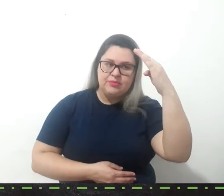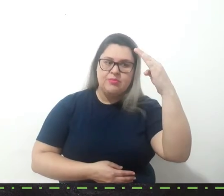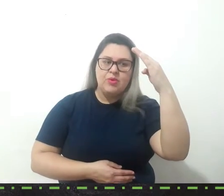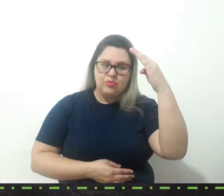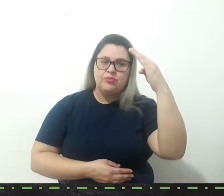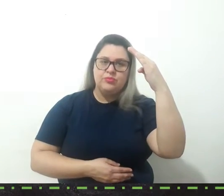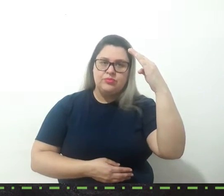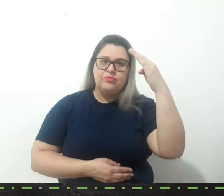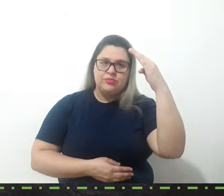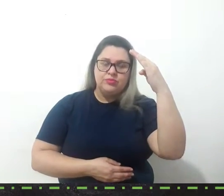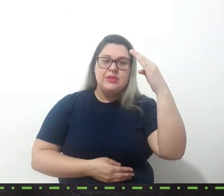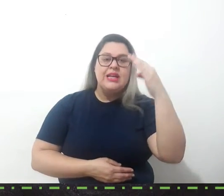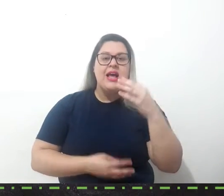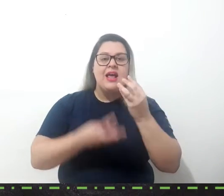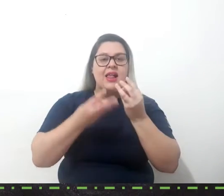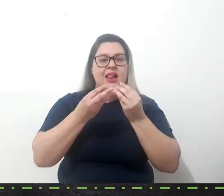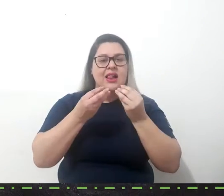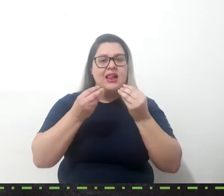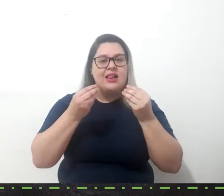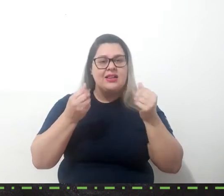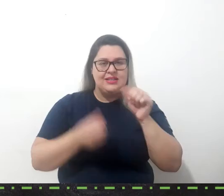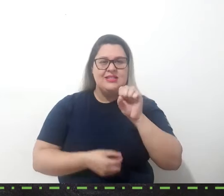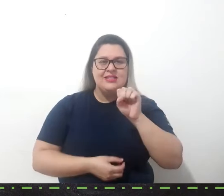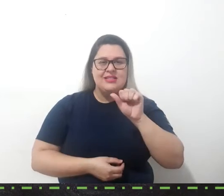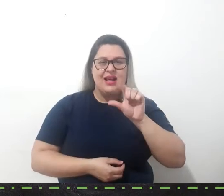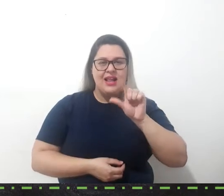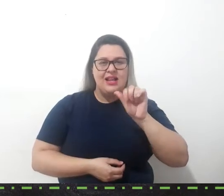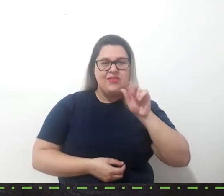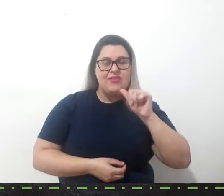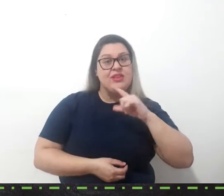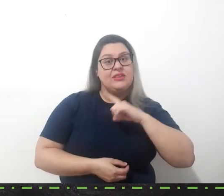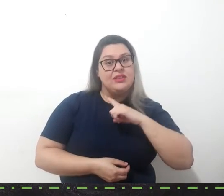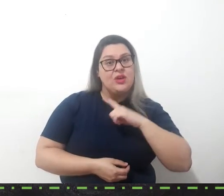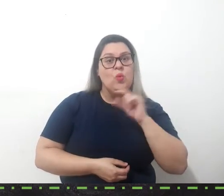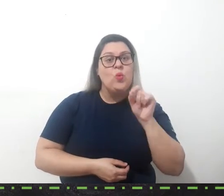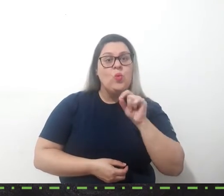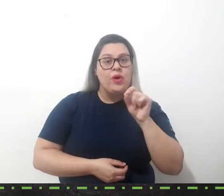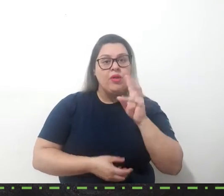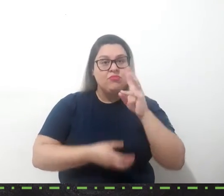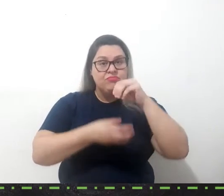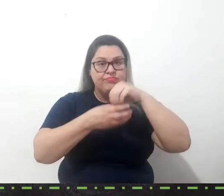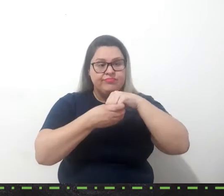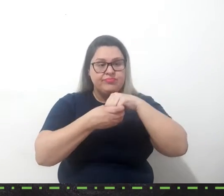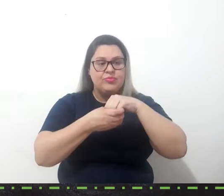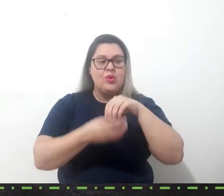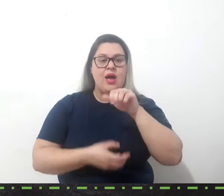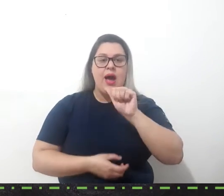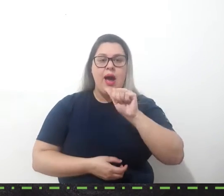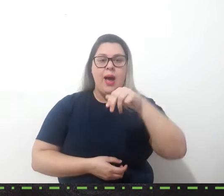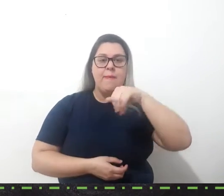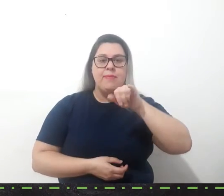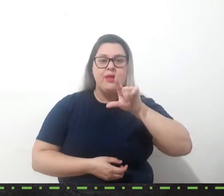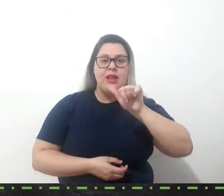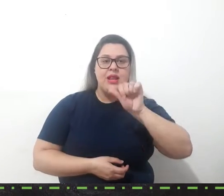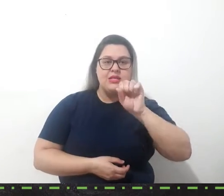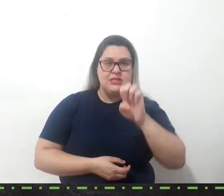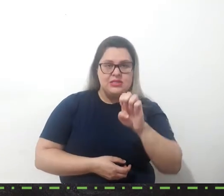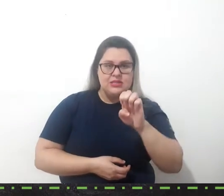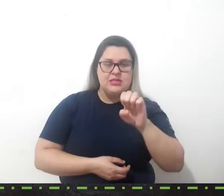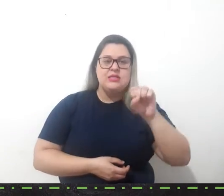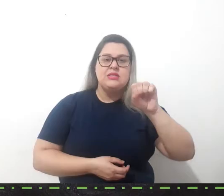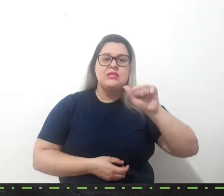é que a saliva, ela contém uma substância chamada amilase